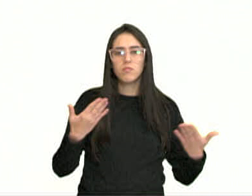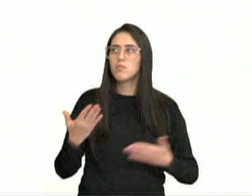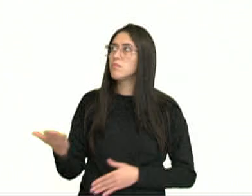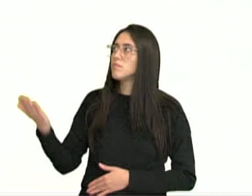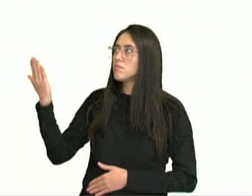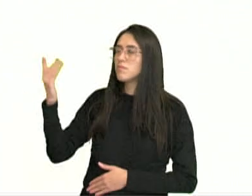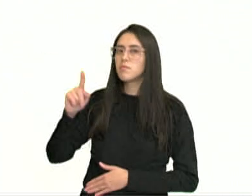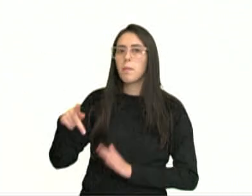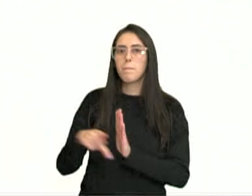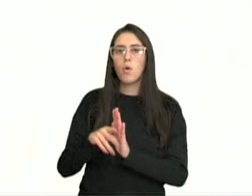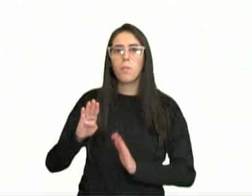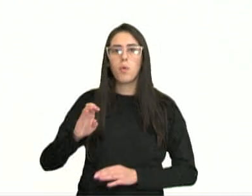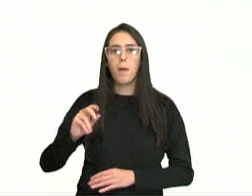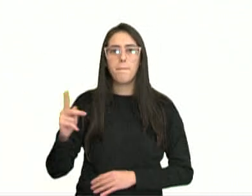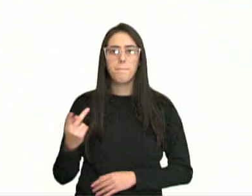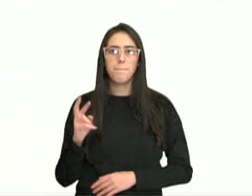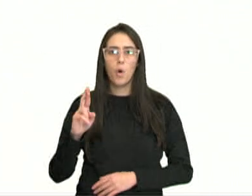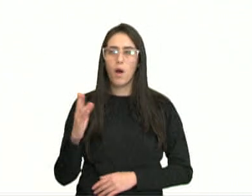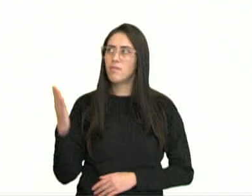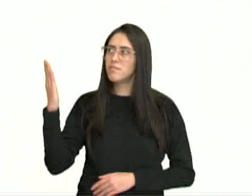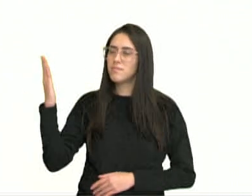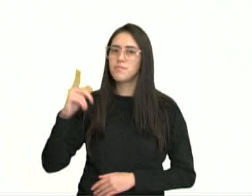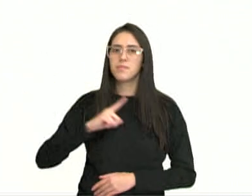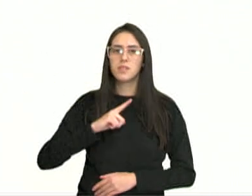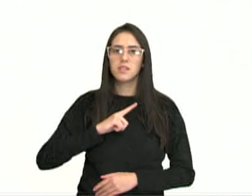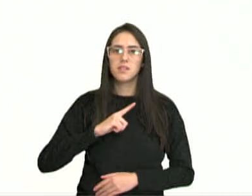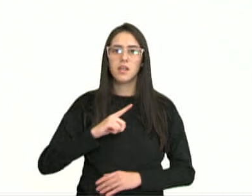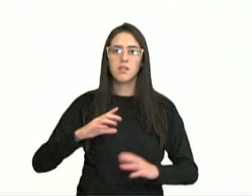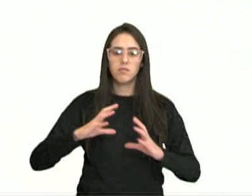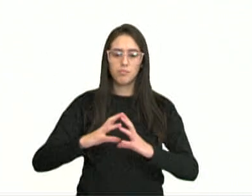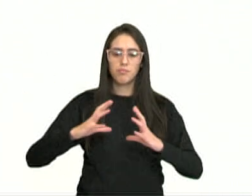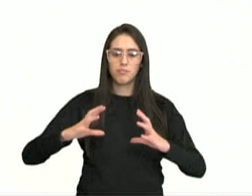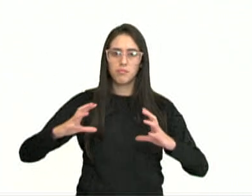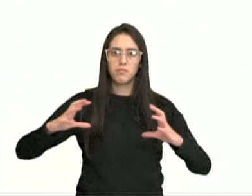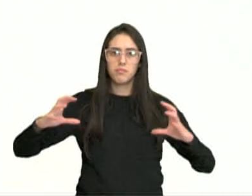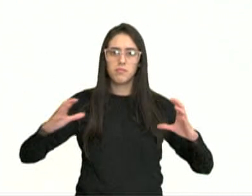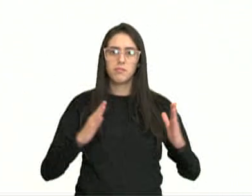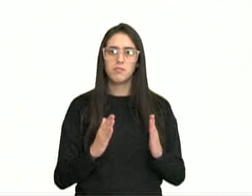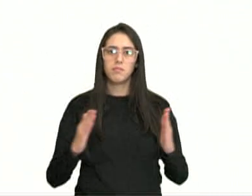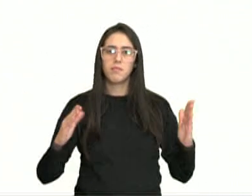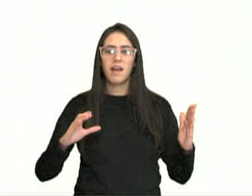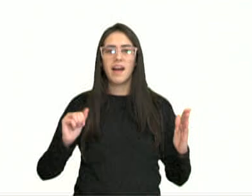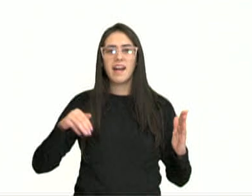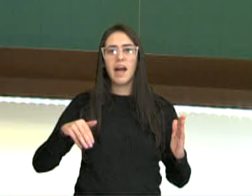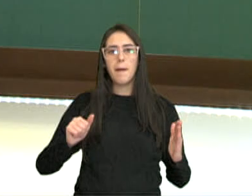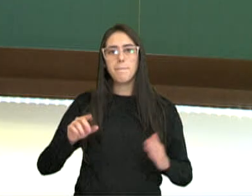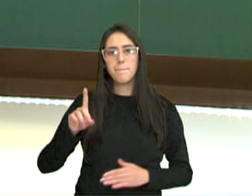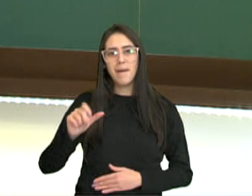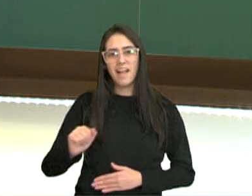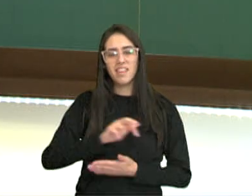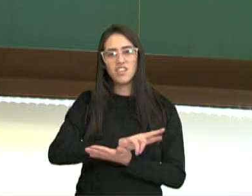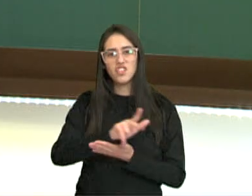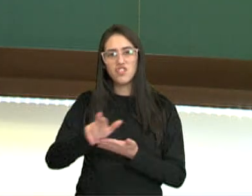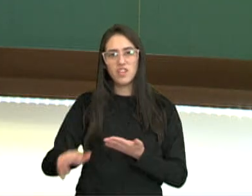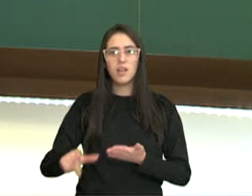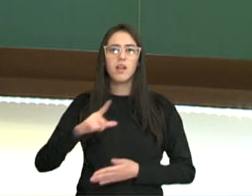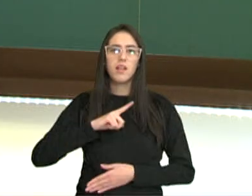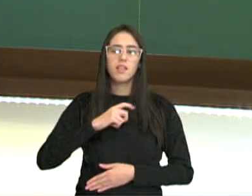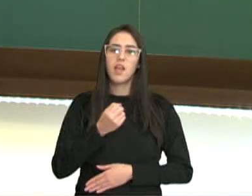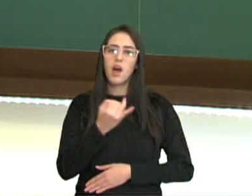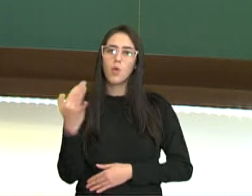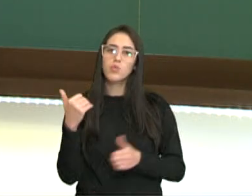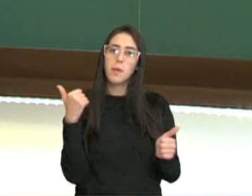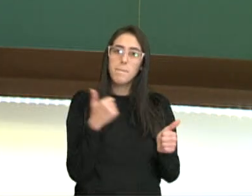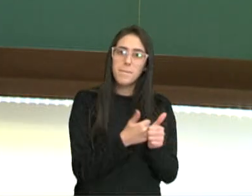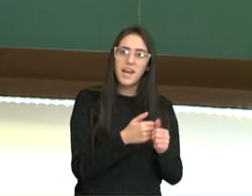atômico de Bohr a nossa ideia aqui de que os átomos estão distribuídos em camadas de energia. Temos alguns mais